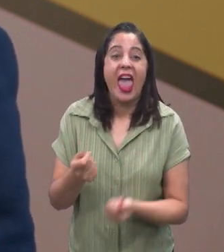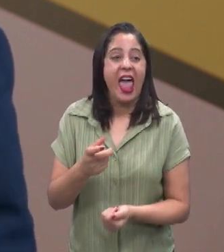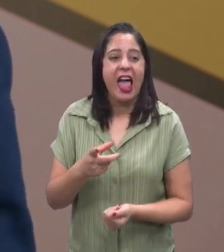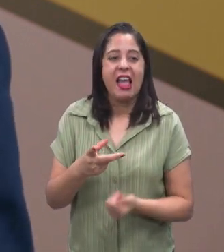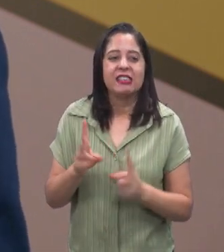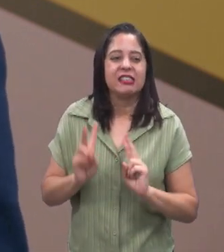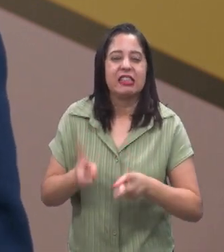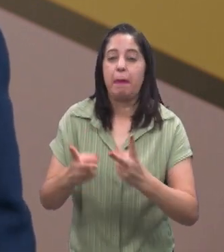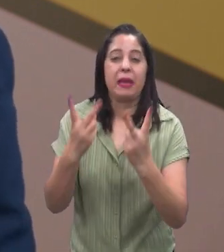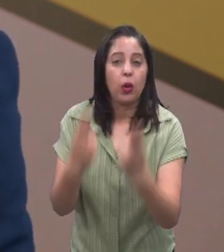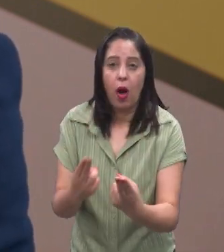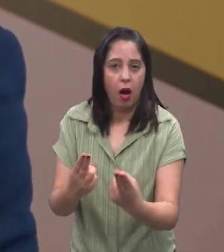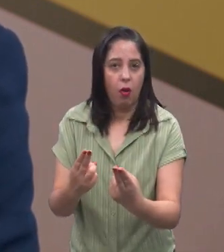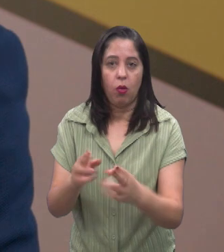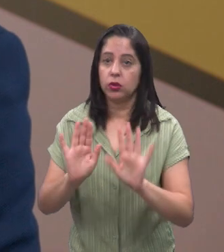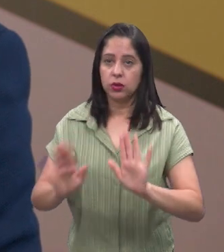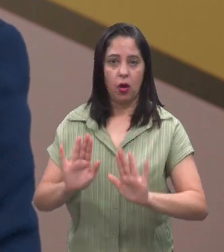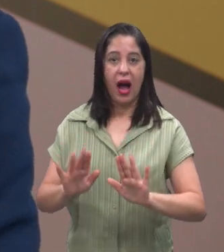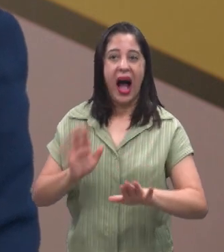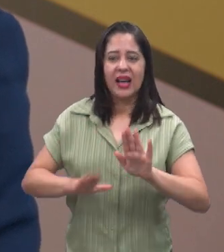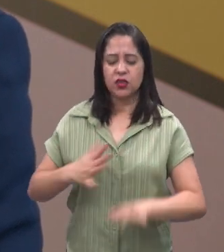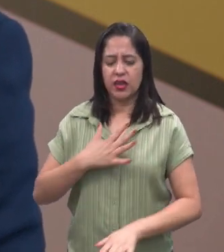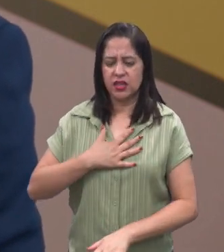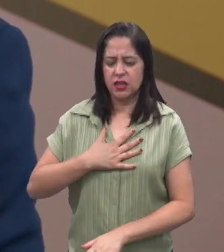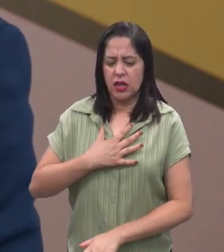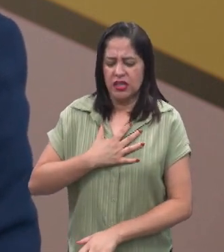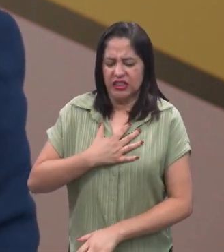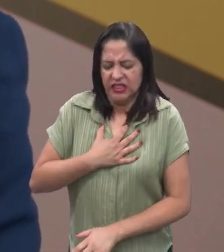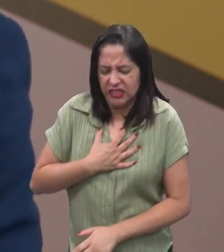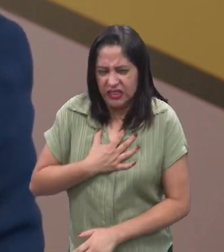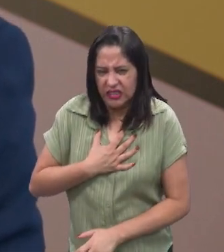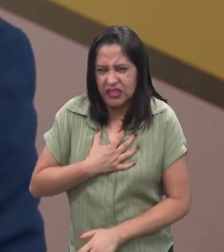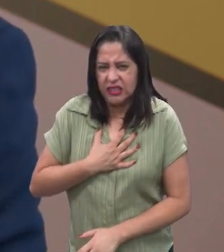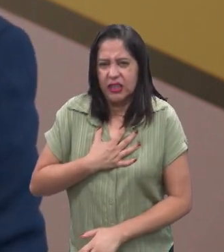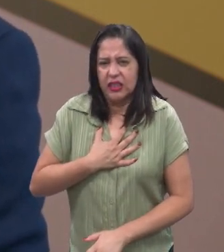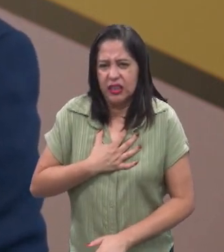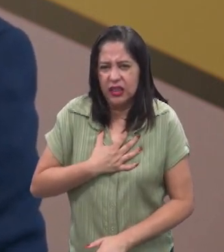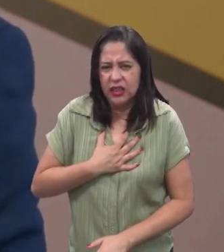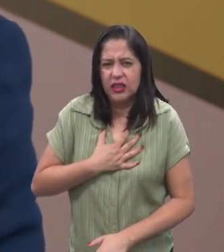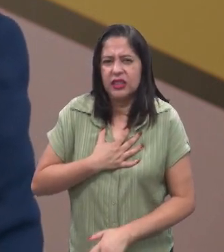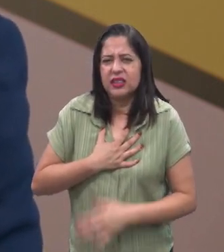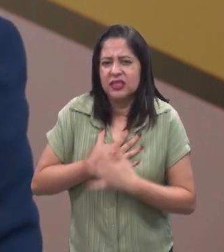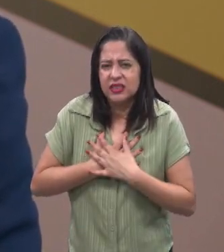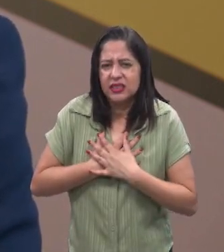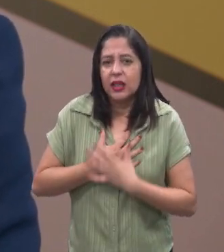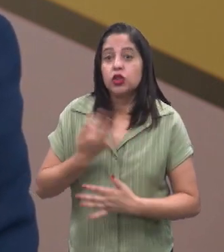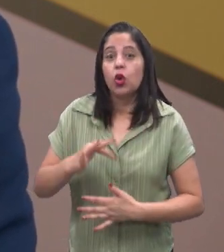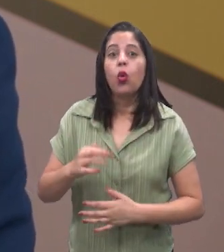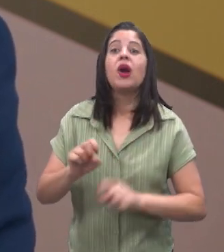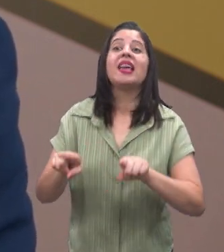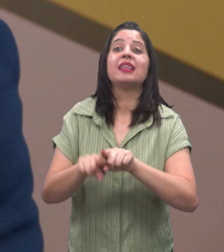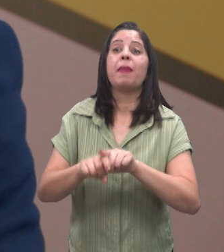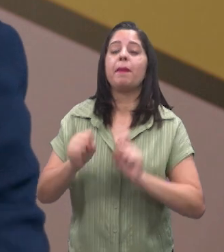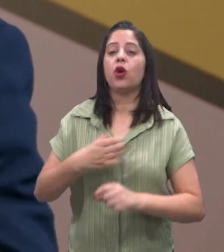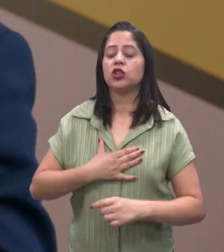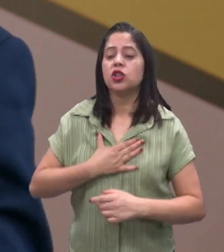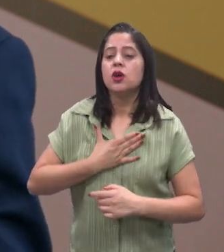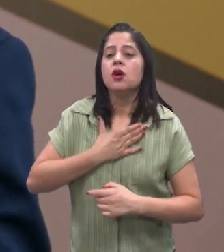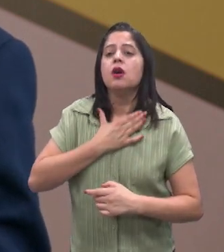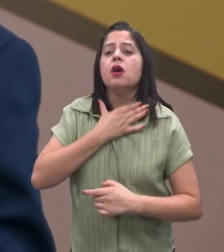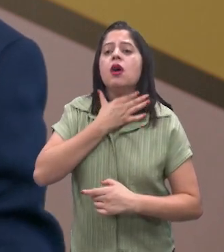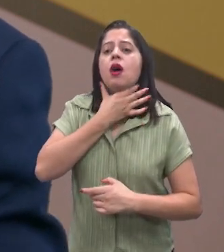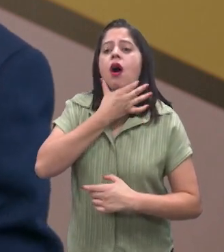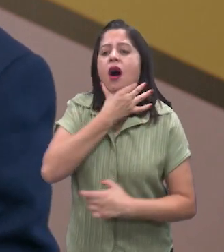maior parte das pessoas vai ter uma dor em aperto, em constrição, difusa no peito. Ela pode se irradiar para a mandíbula, para